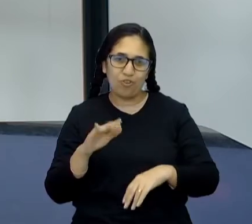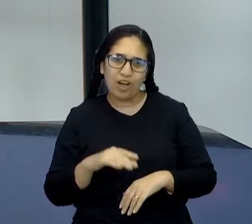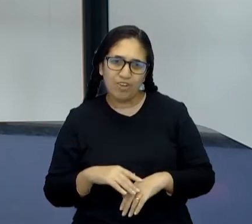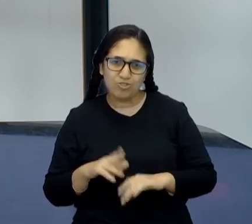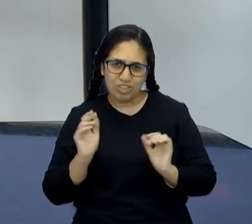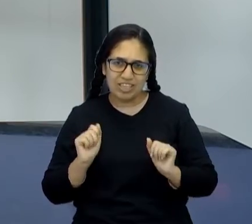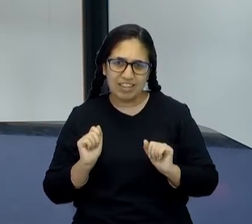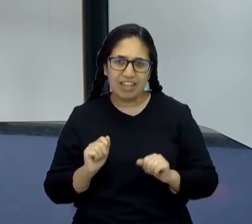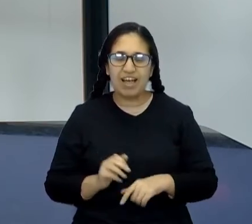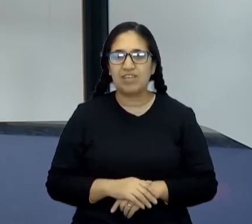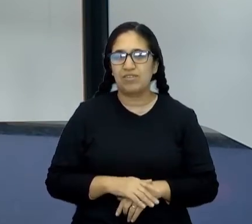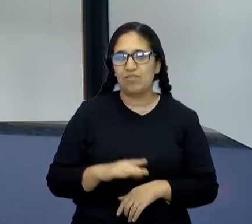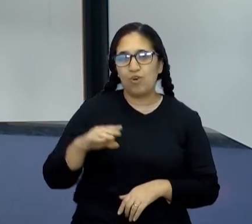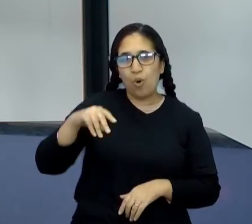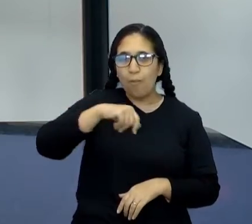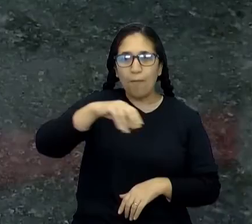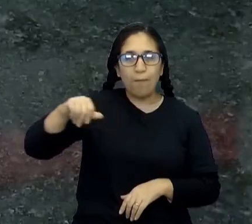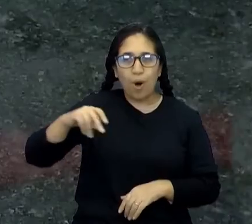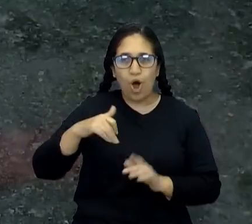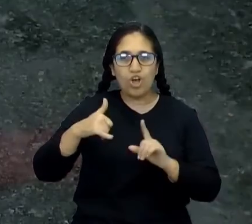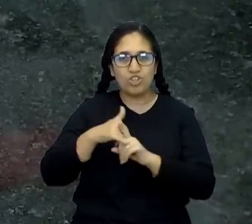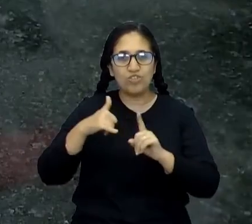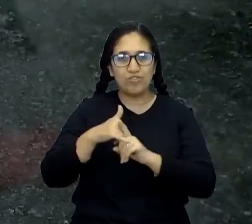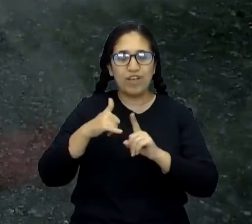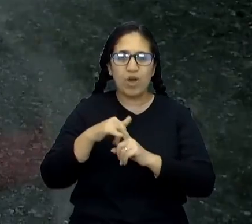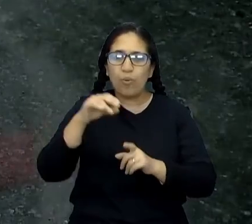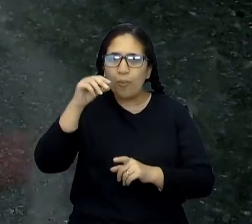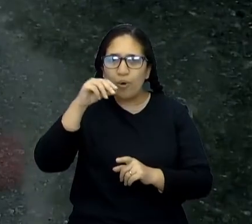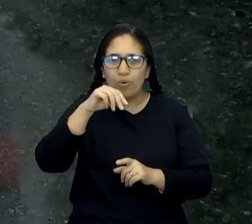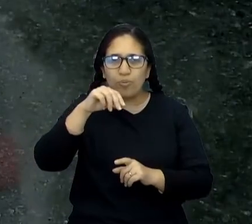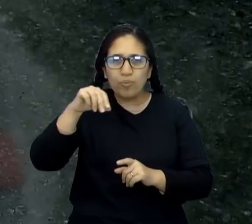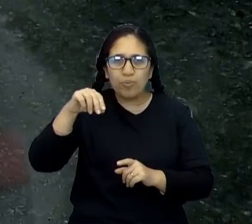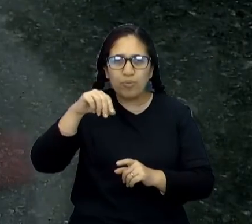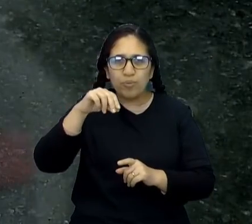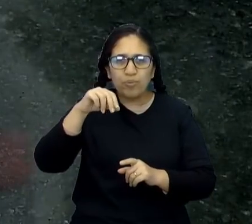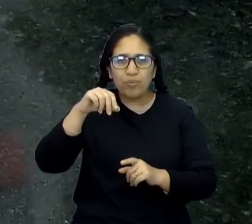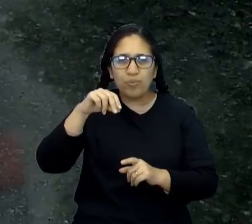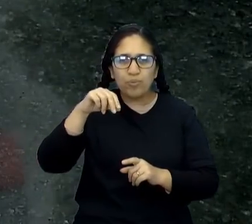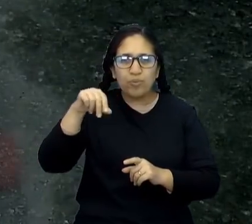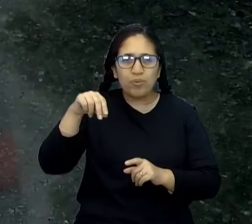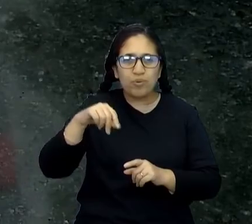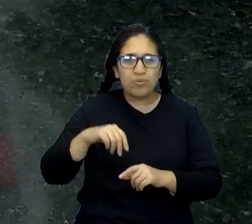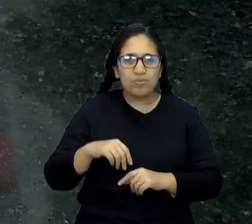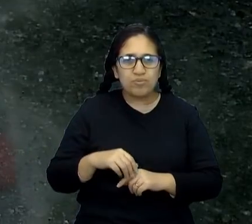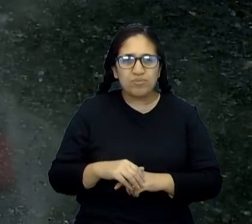vai. Vou jogar pó de ferro de novo, só que bem pouco. Vamos lá, olhar para minha mão.